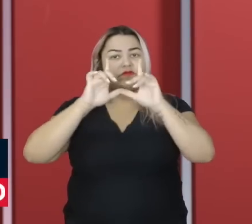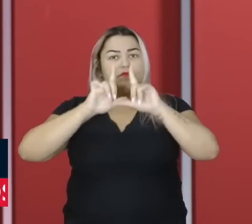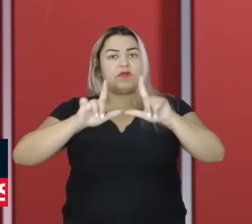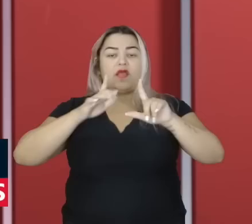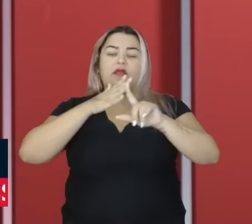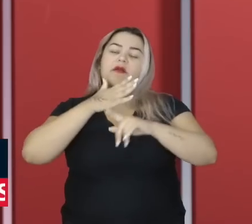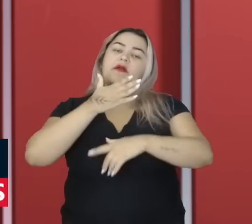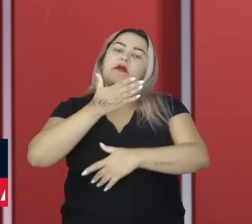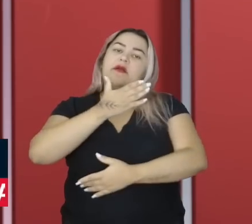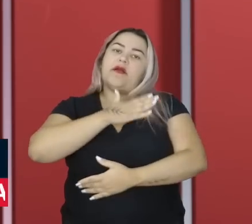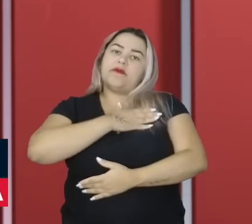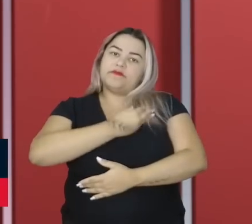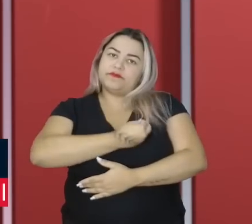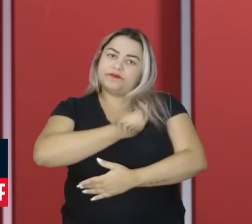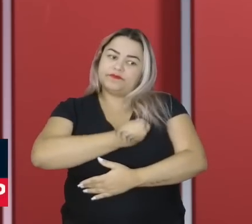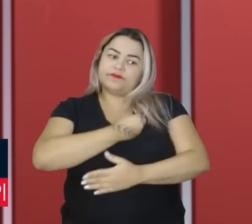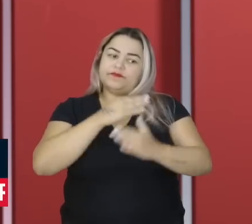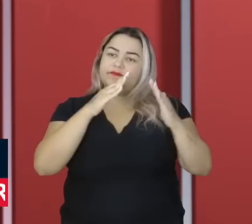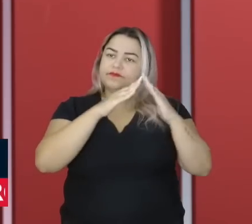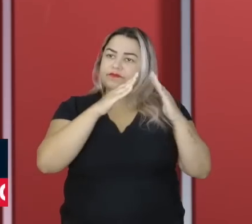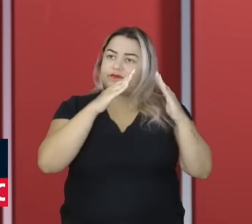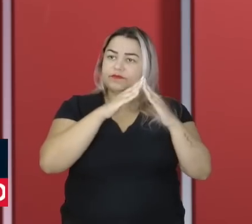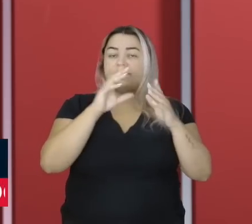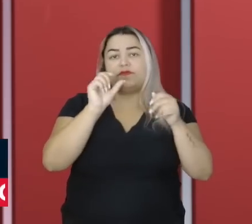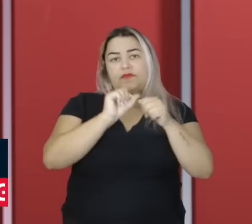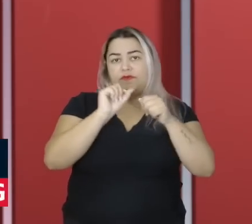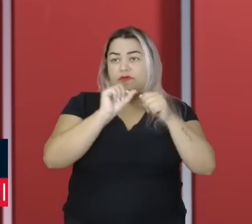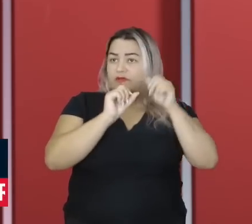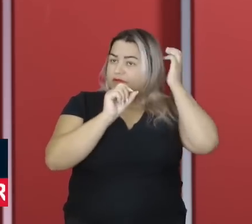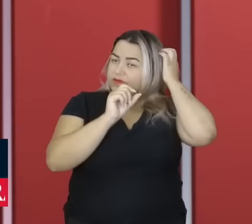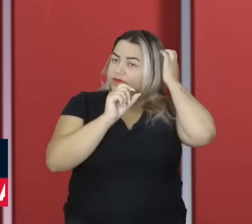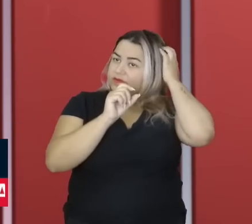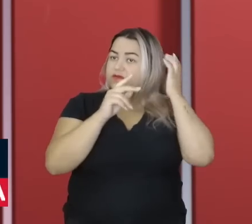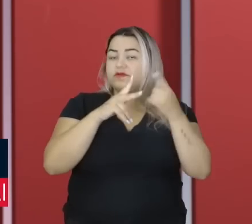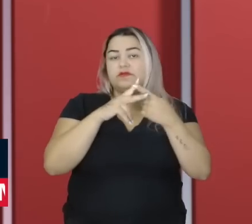Casa Minha Vida, fez a correção na